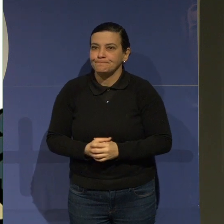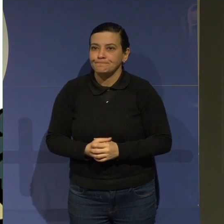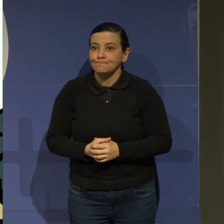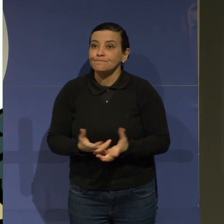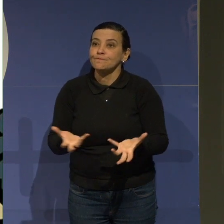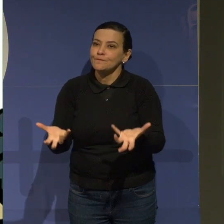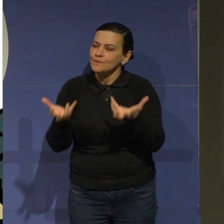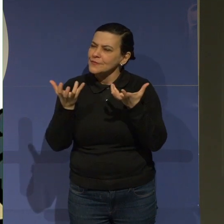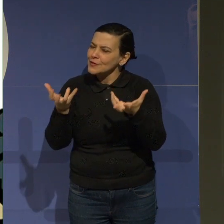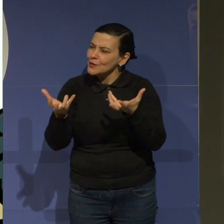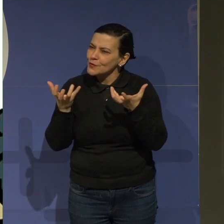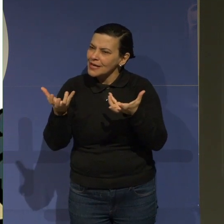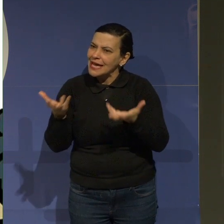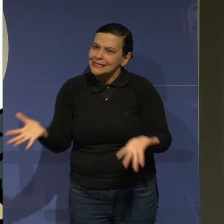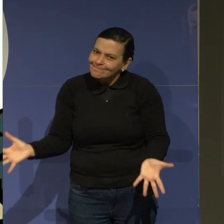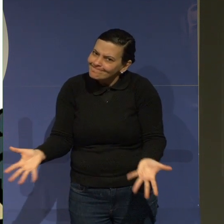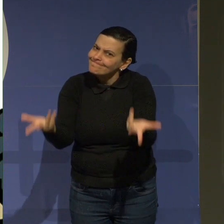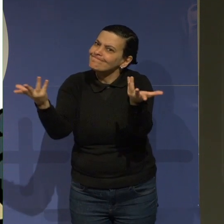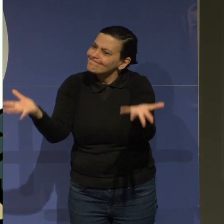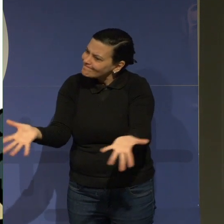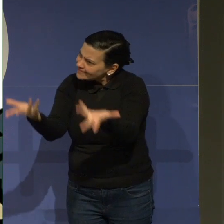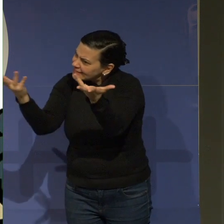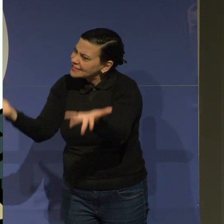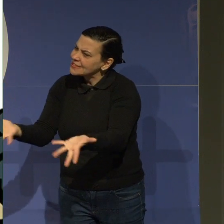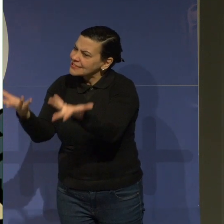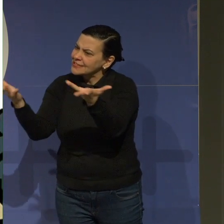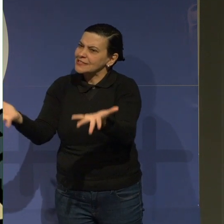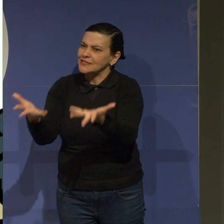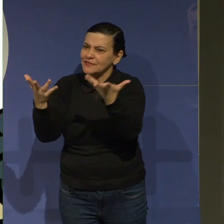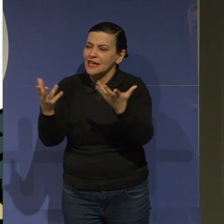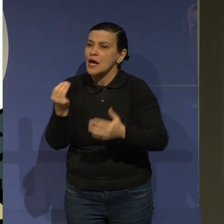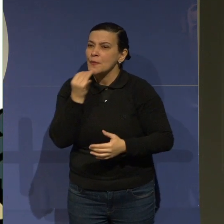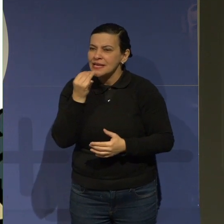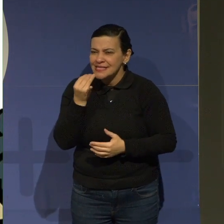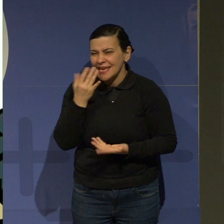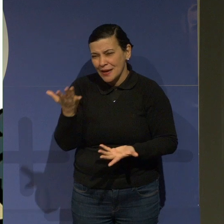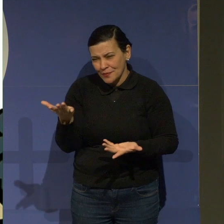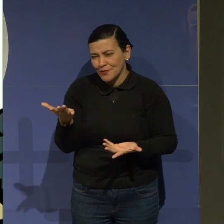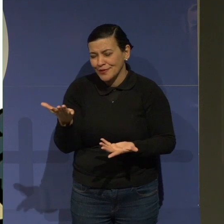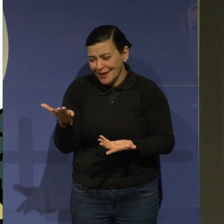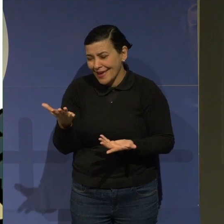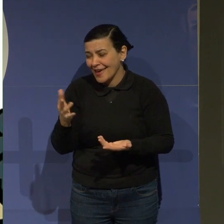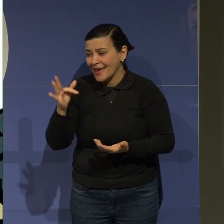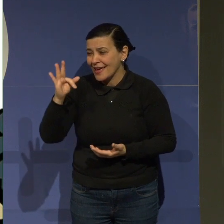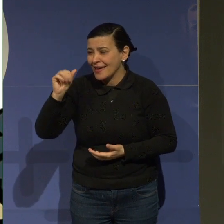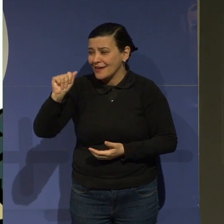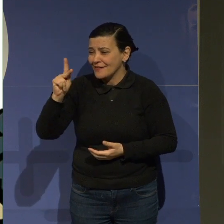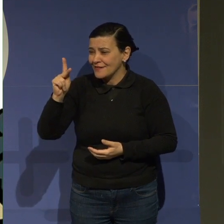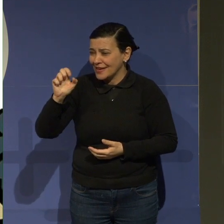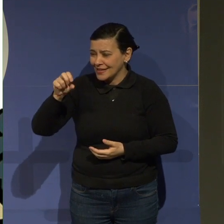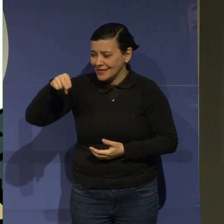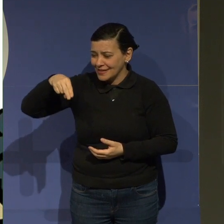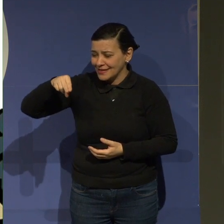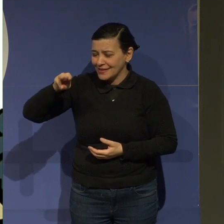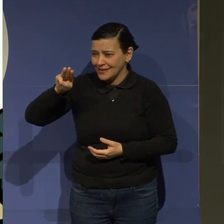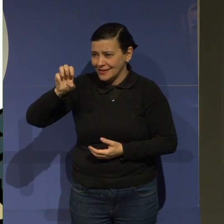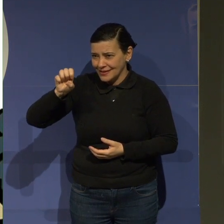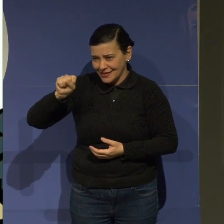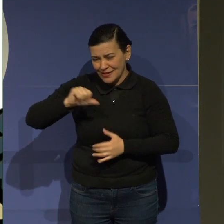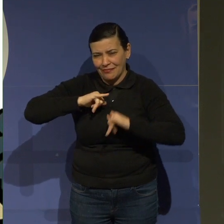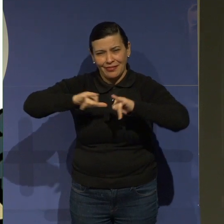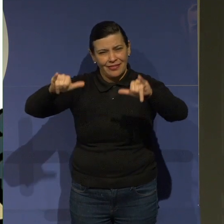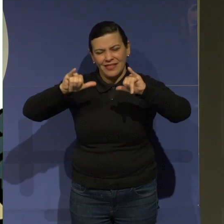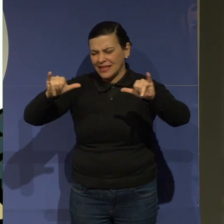eu queria muito incentivar todo mundo a não ficar espalhando fake news, a espalhar e fortalecer